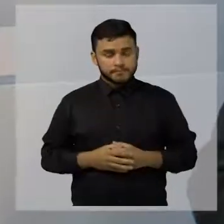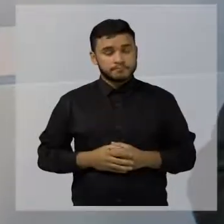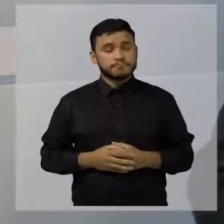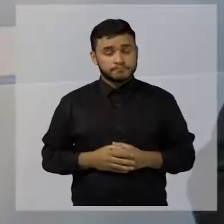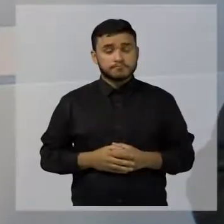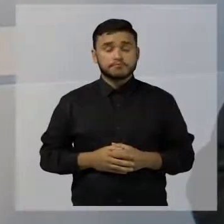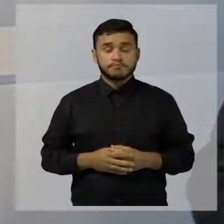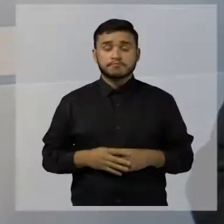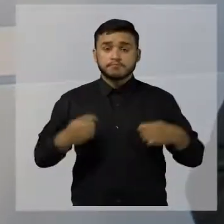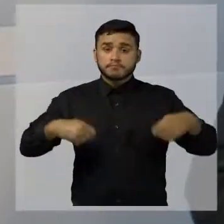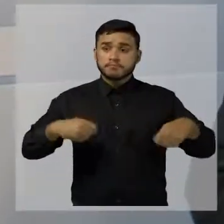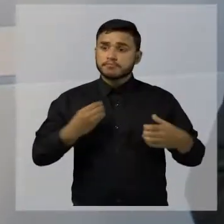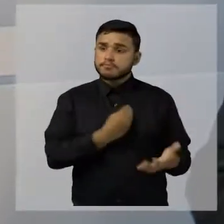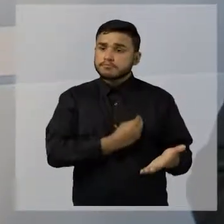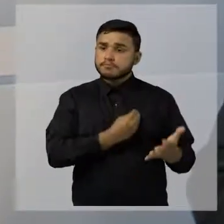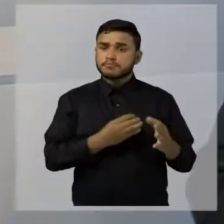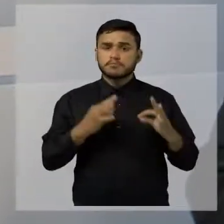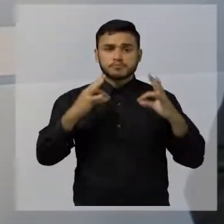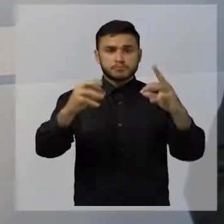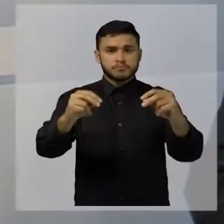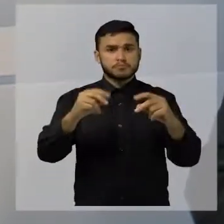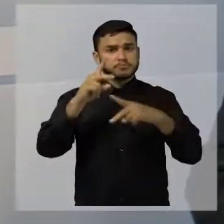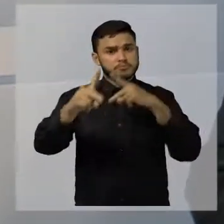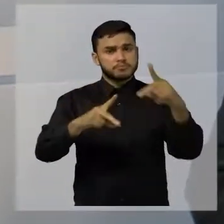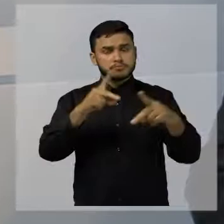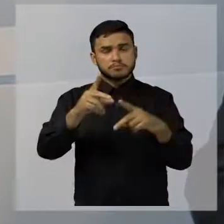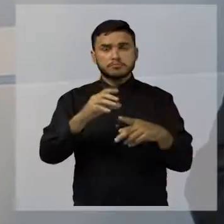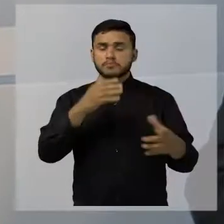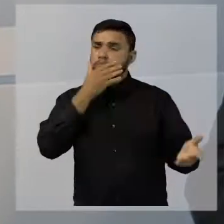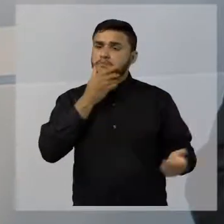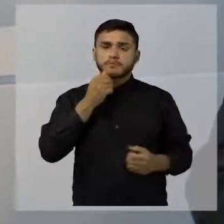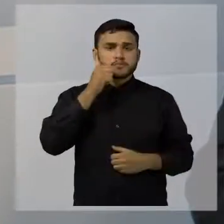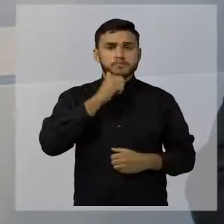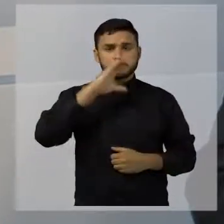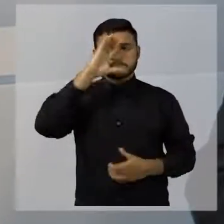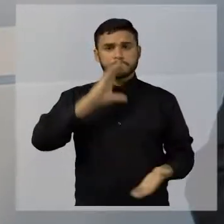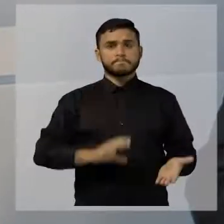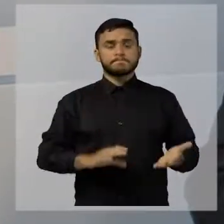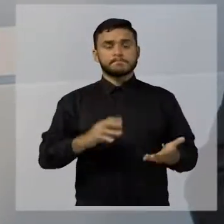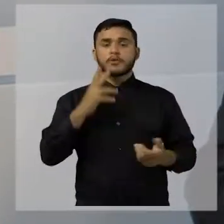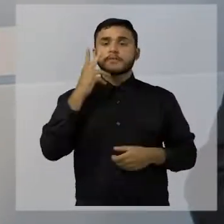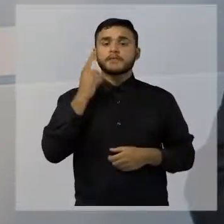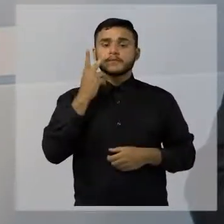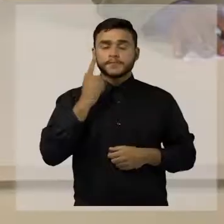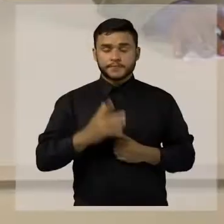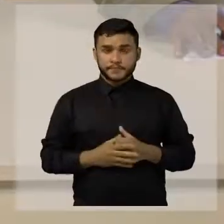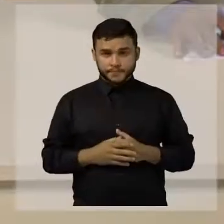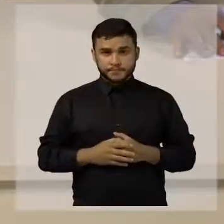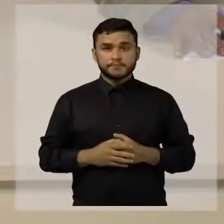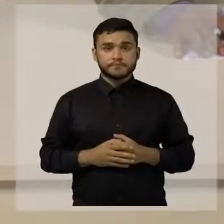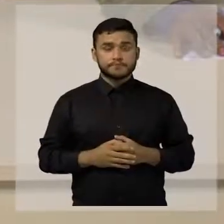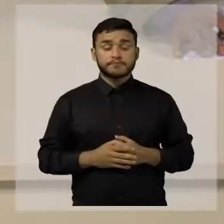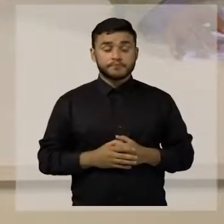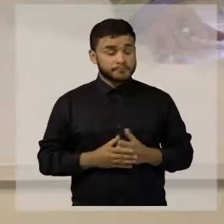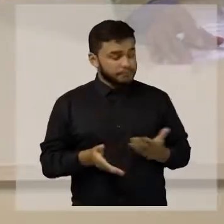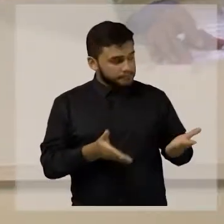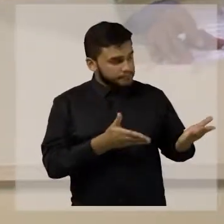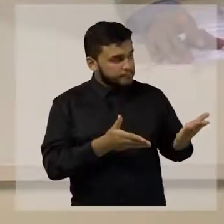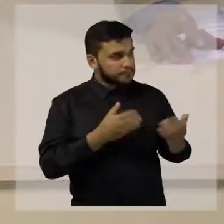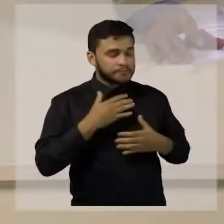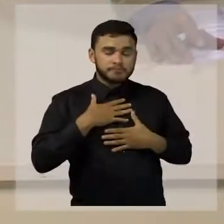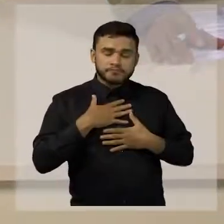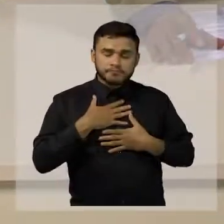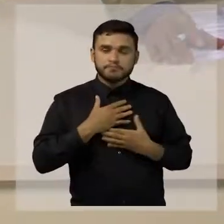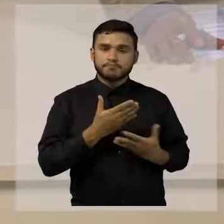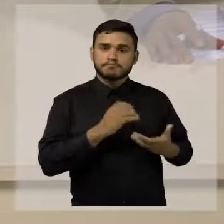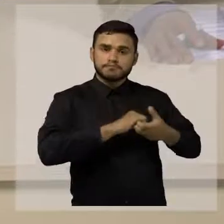necessária para a vida de cidadãos e cidadãs na cidade de Fortaleza. Dr. Heron Moreira, é uma alegria recebê-lo aqui.